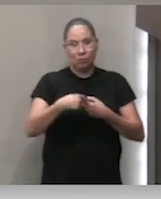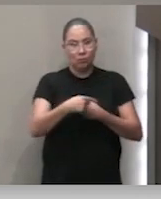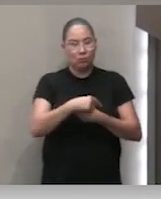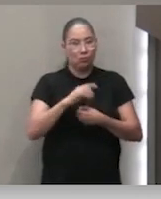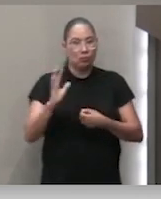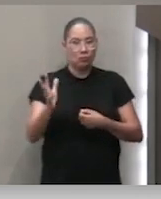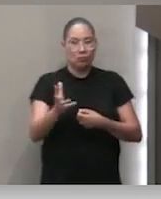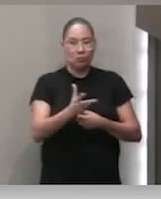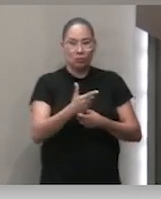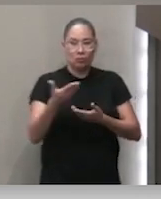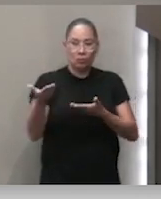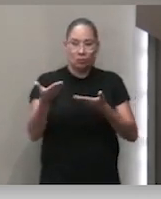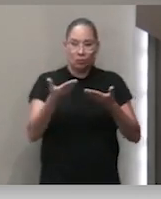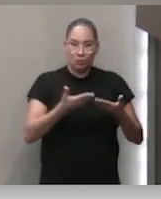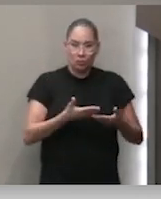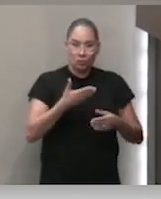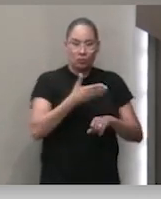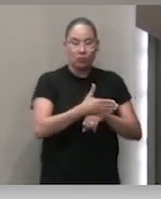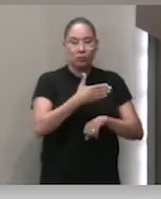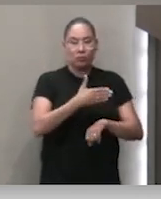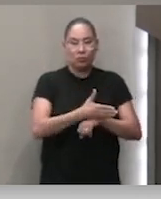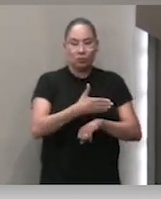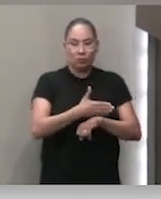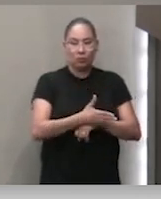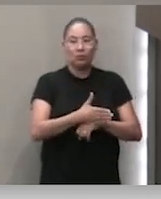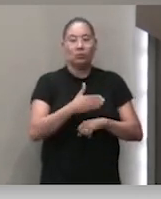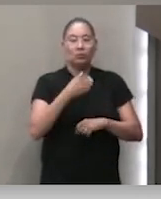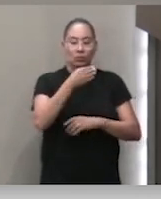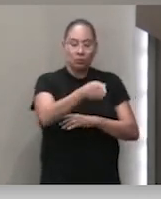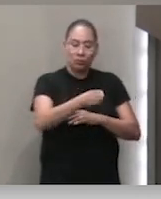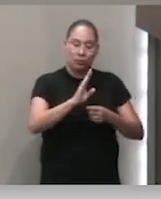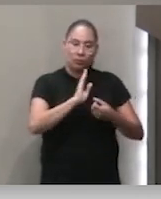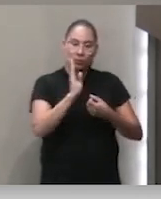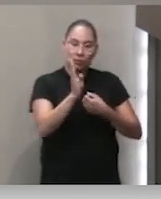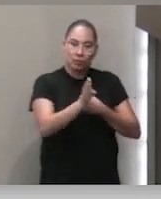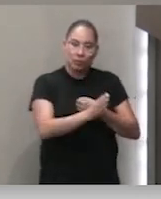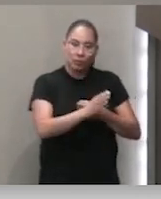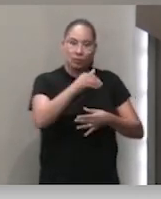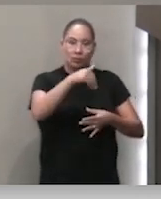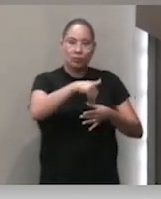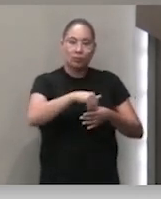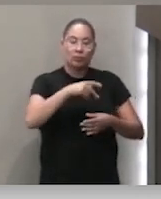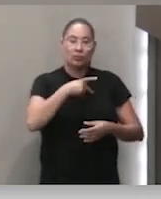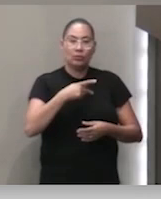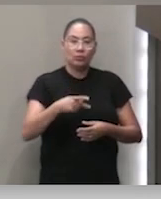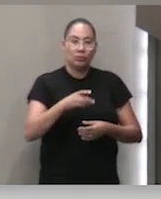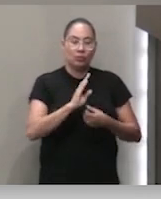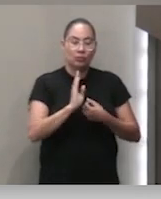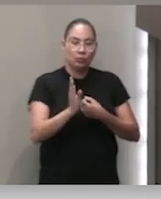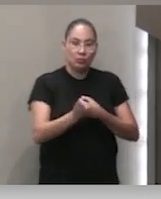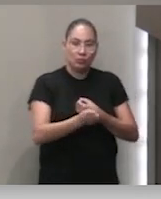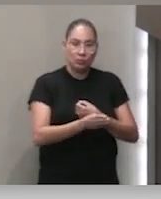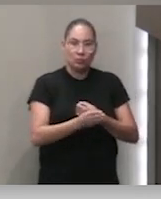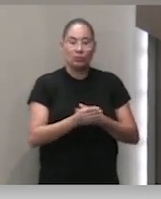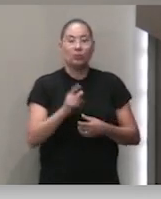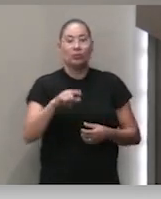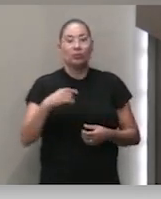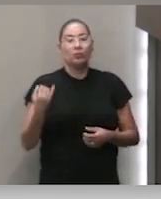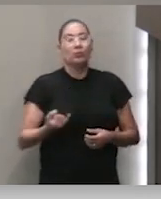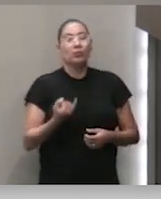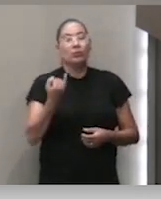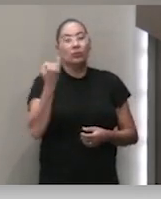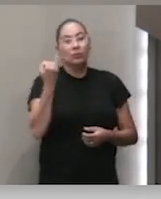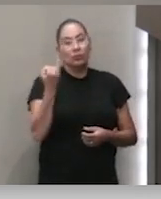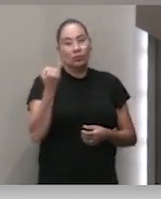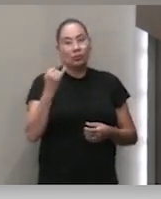Todos que estão aqui são convidados a participar, a irem até seus bairros, votarem no candidato a presidente do seu bairro, da sua comunidade. E a importância de elegermos